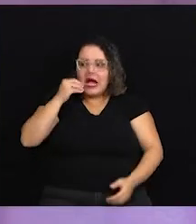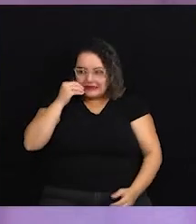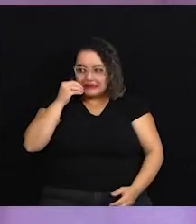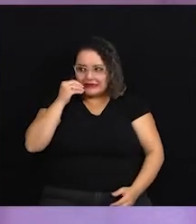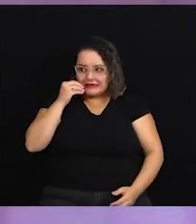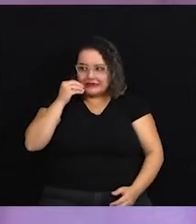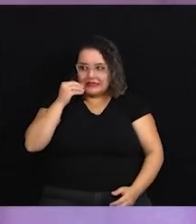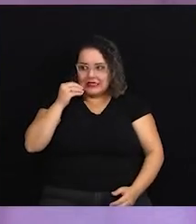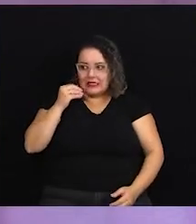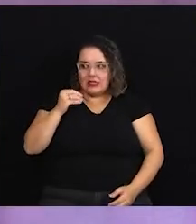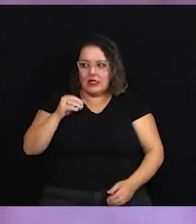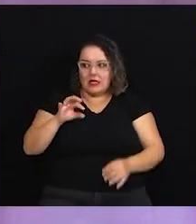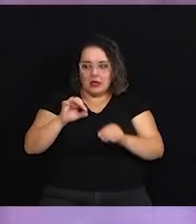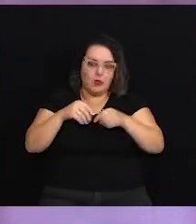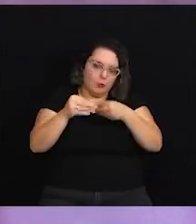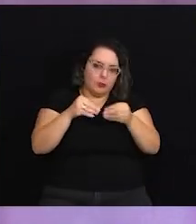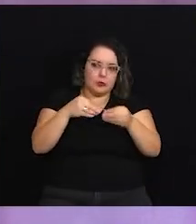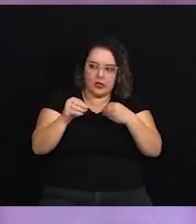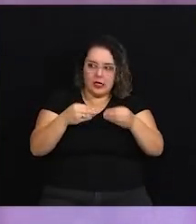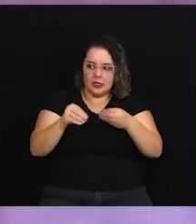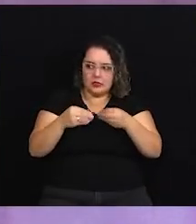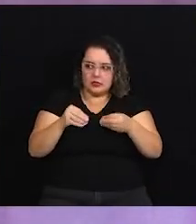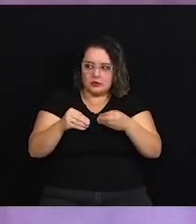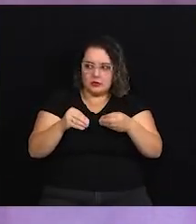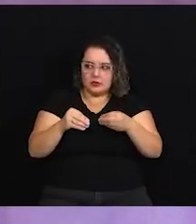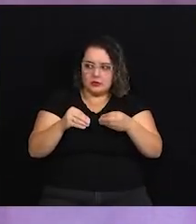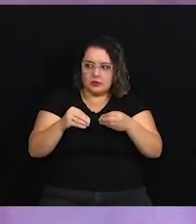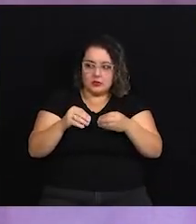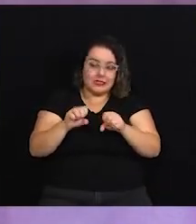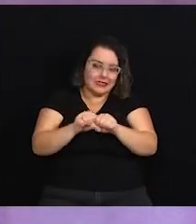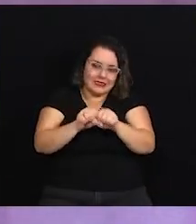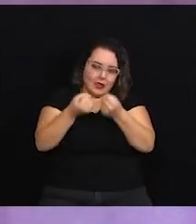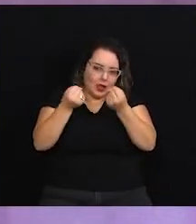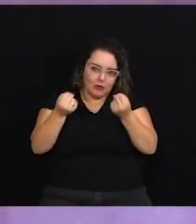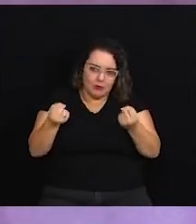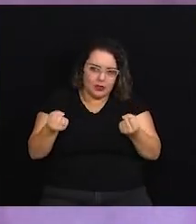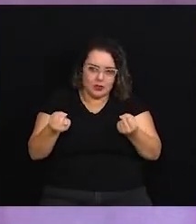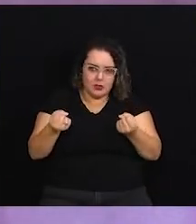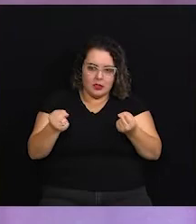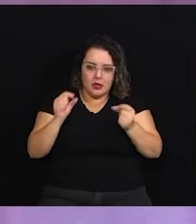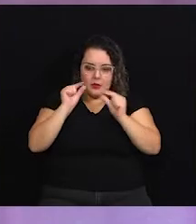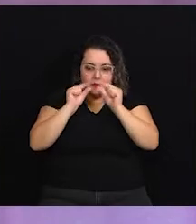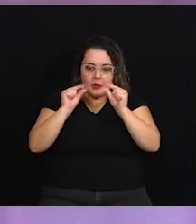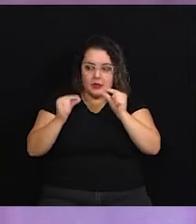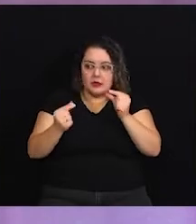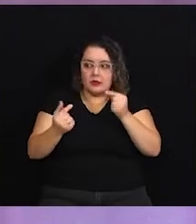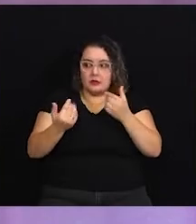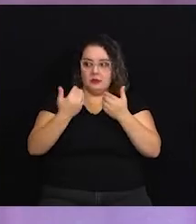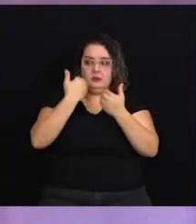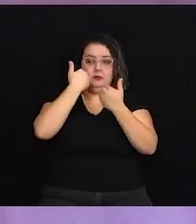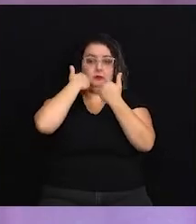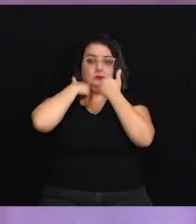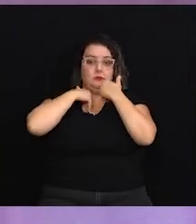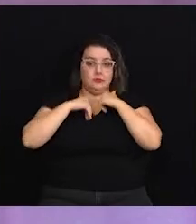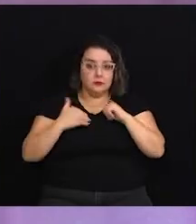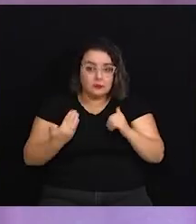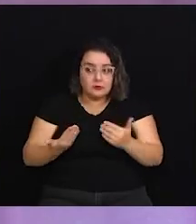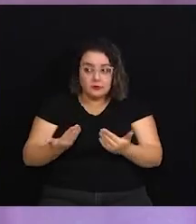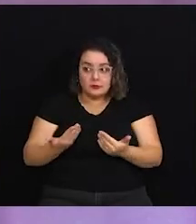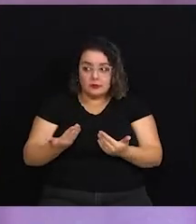e a e o que acontece é um plástico e daí pedaços a caneta vão